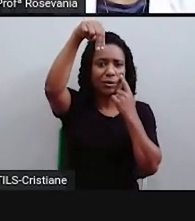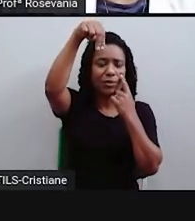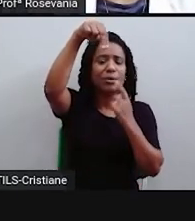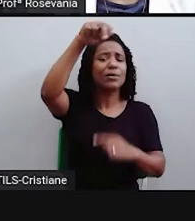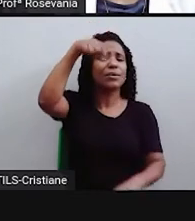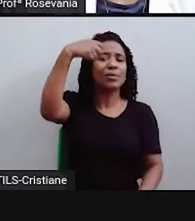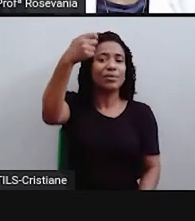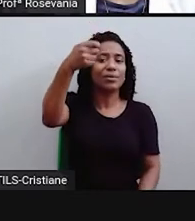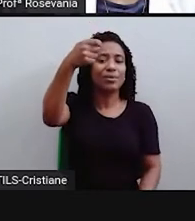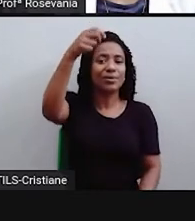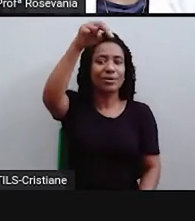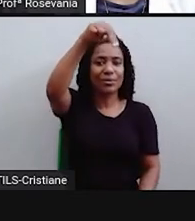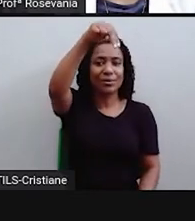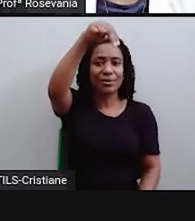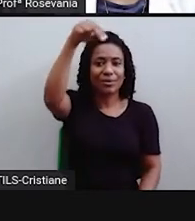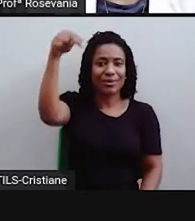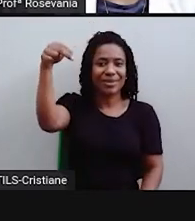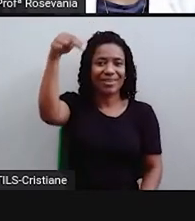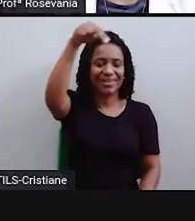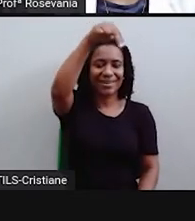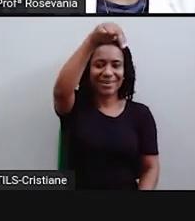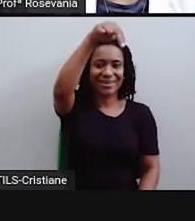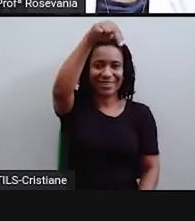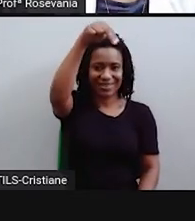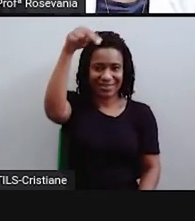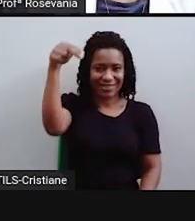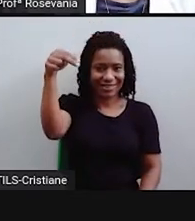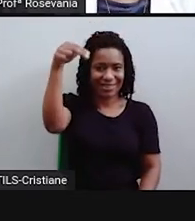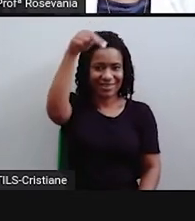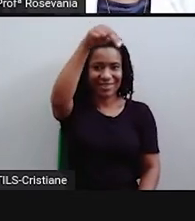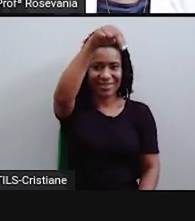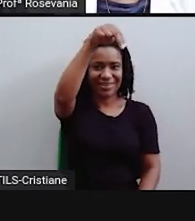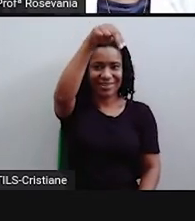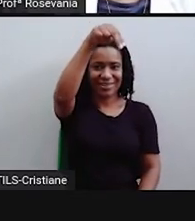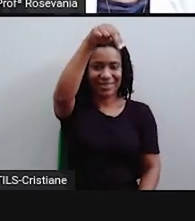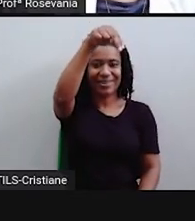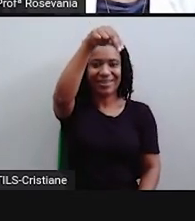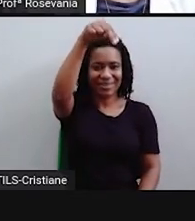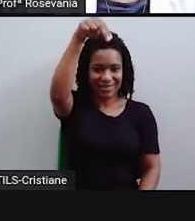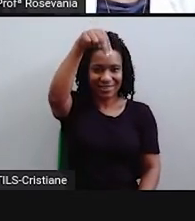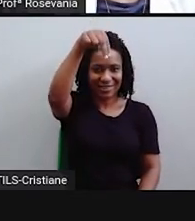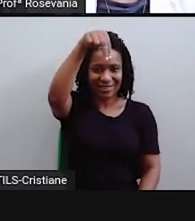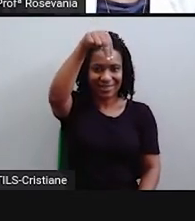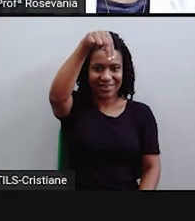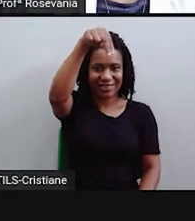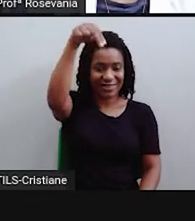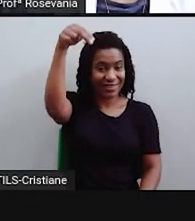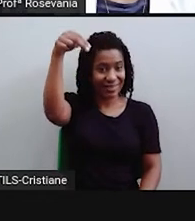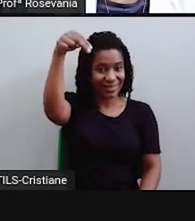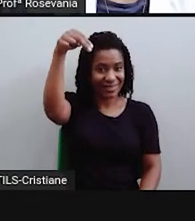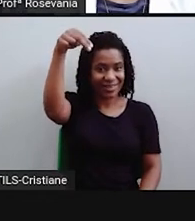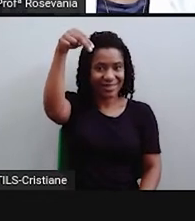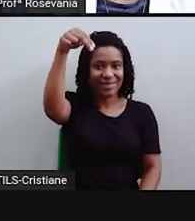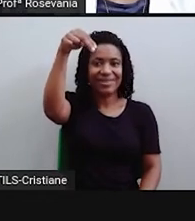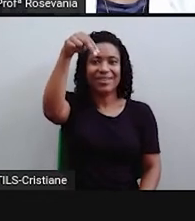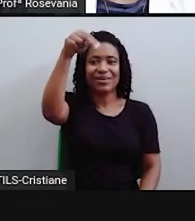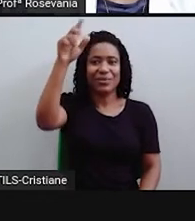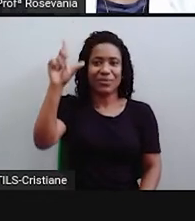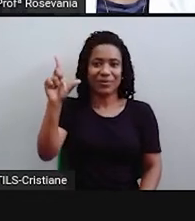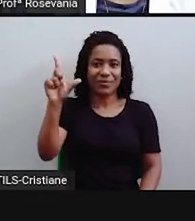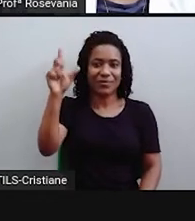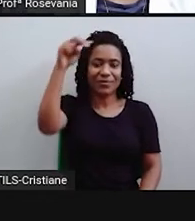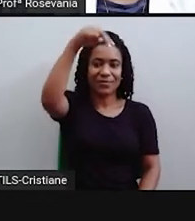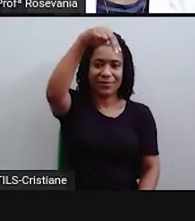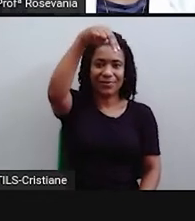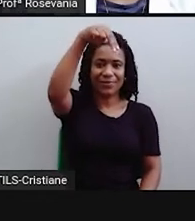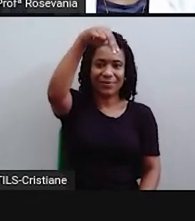esses pontos, olha que eles são a junção das letrinhas, tá vendo? Aqui, quando eu tenho o norte, quando eu junto com o leste, eu tenho o